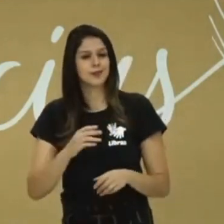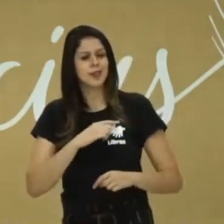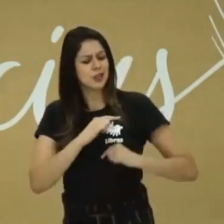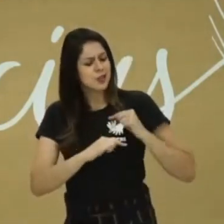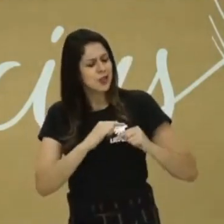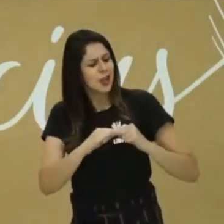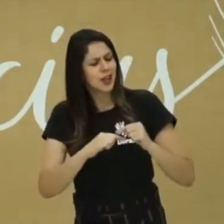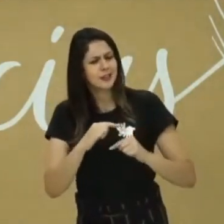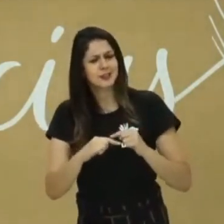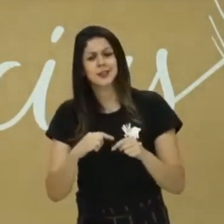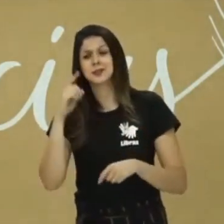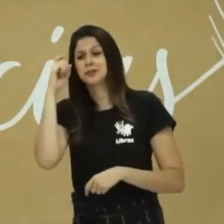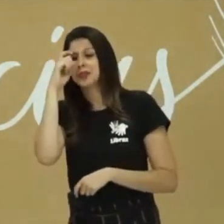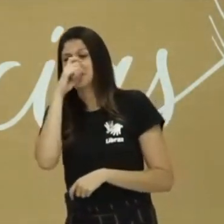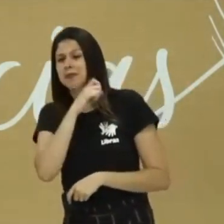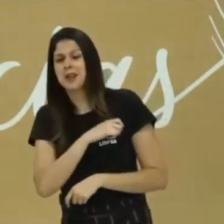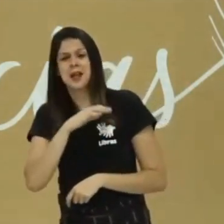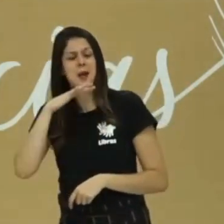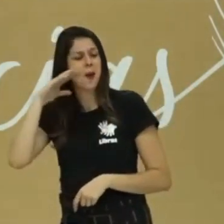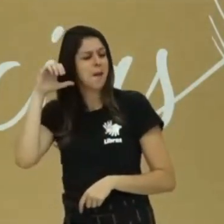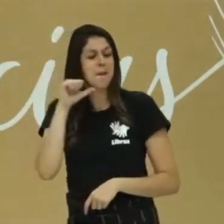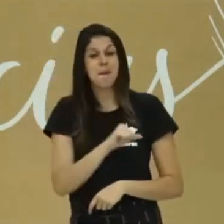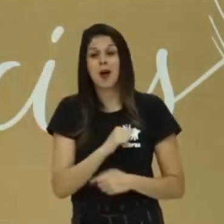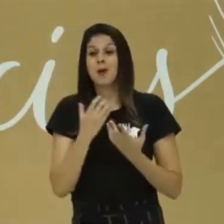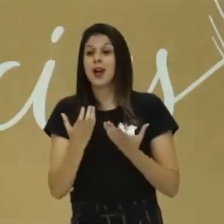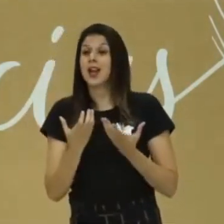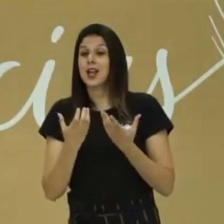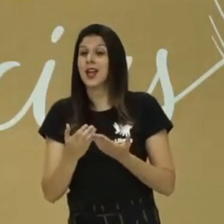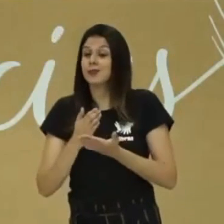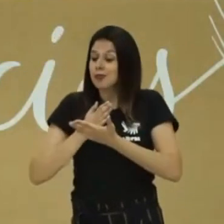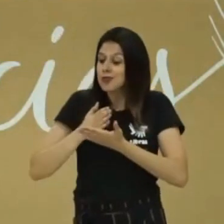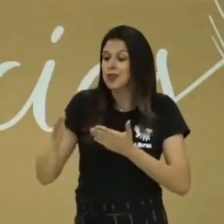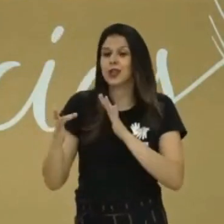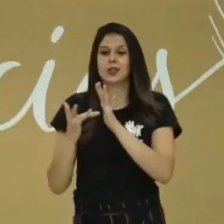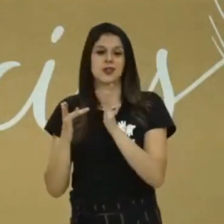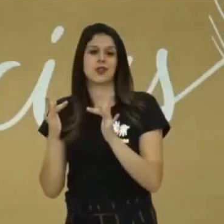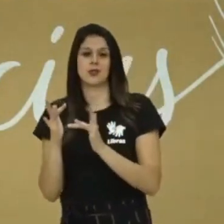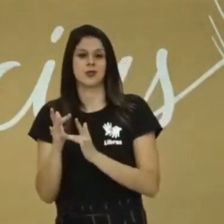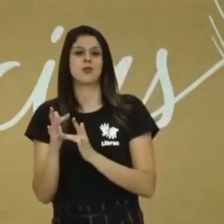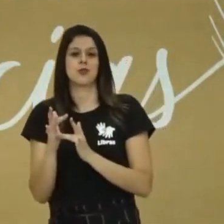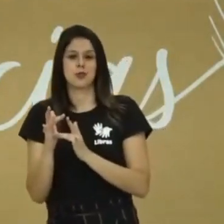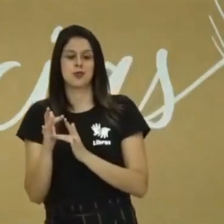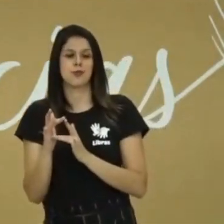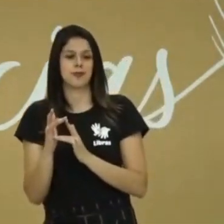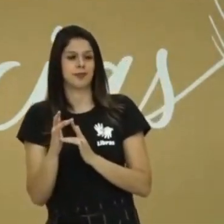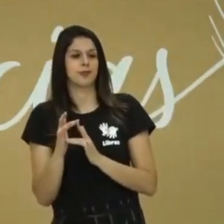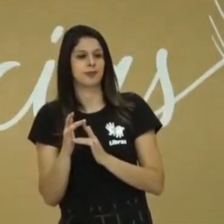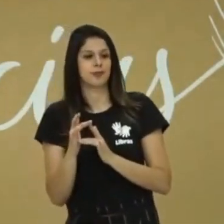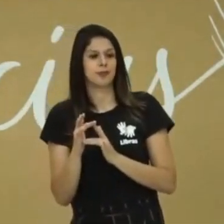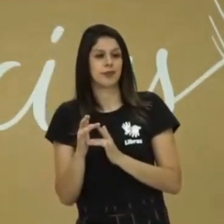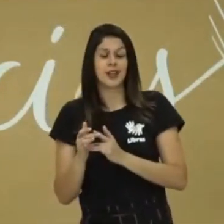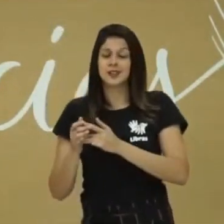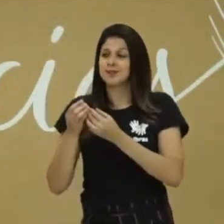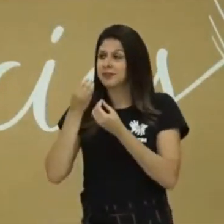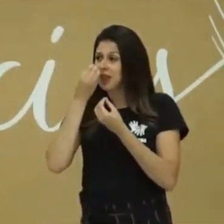Bom dia Nação é essa perversa é a geração que quer banir Cristo de todos os lugares inclusive da história